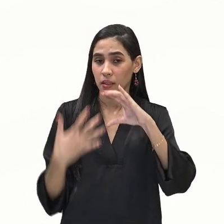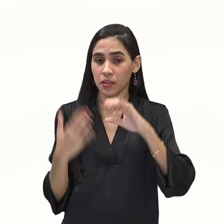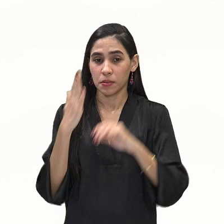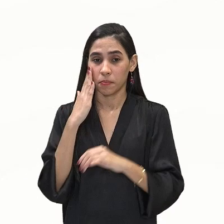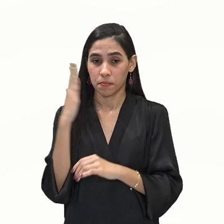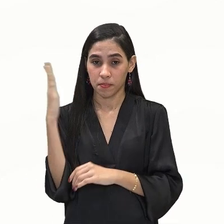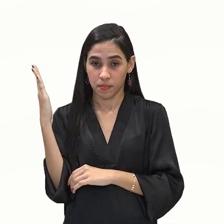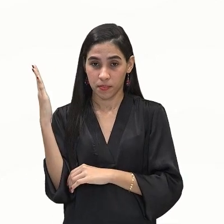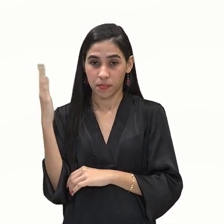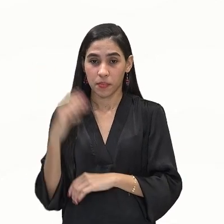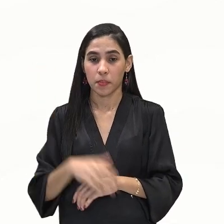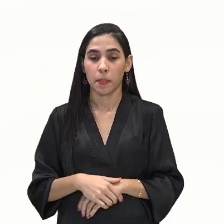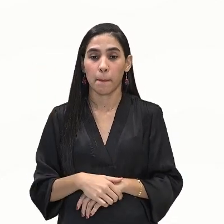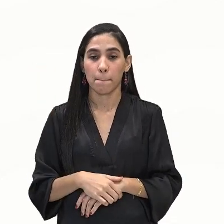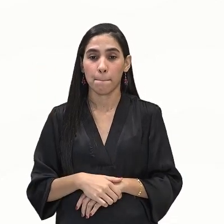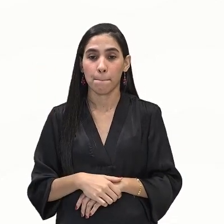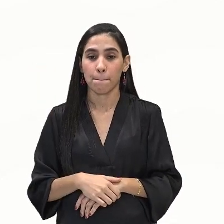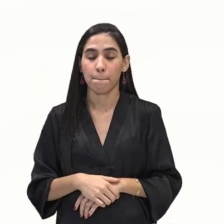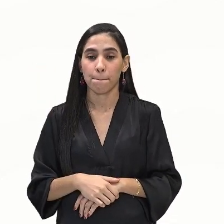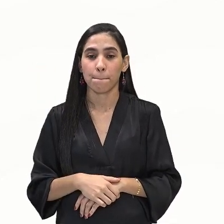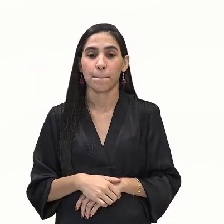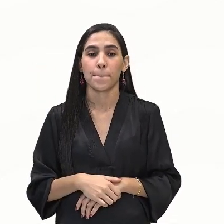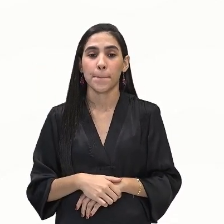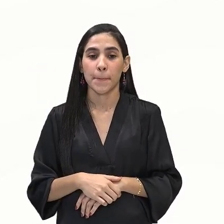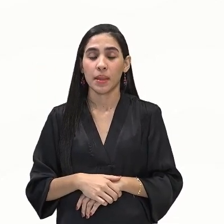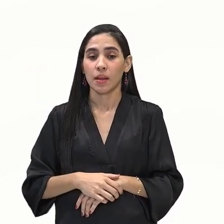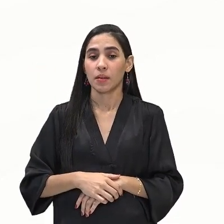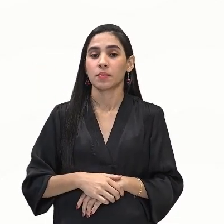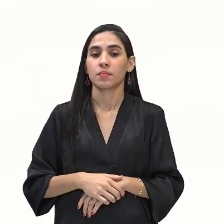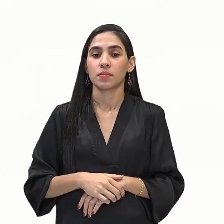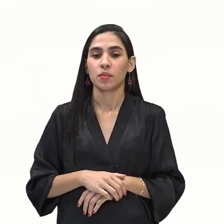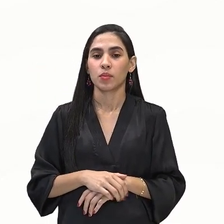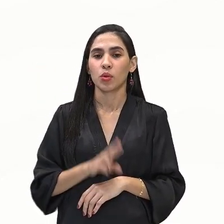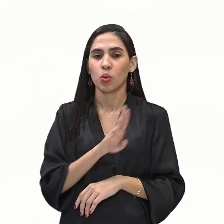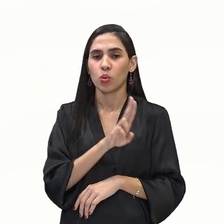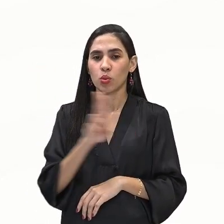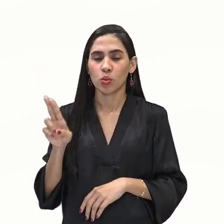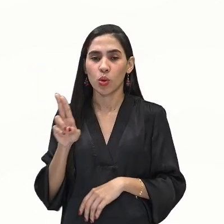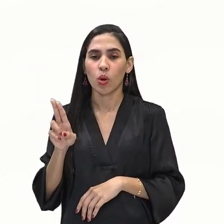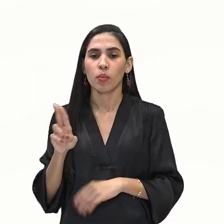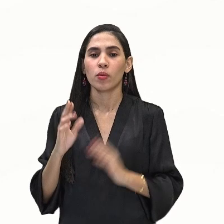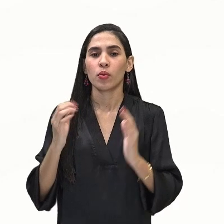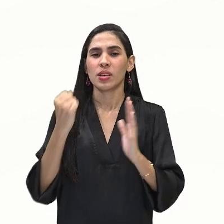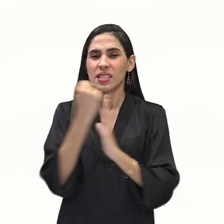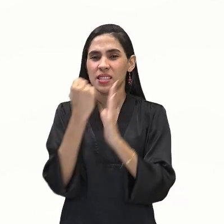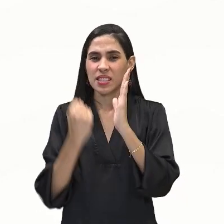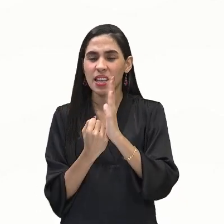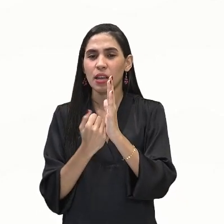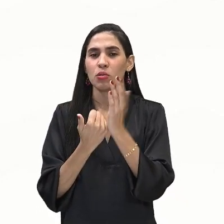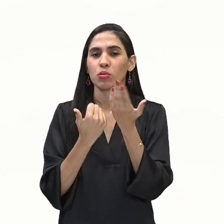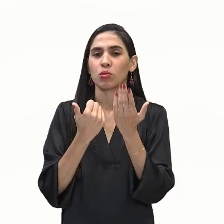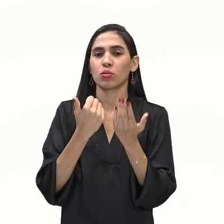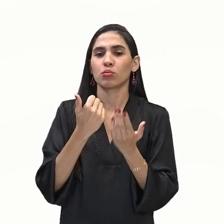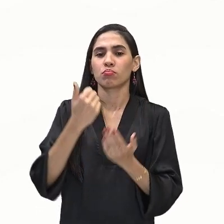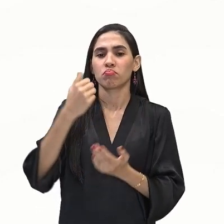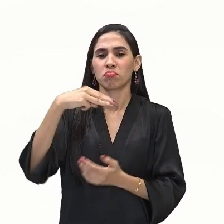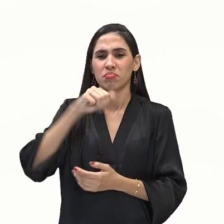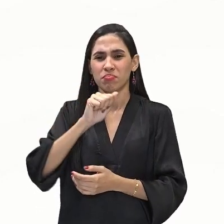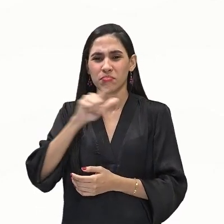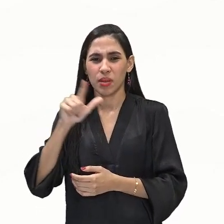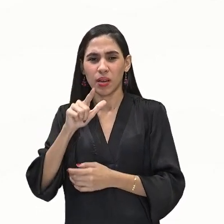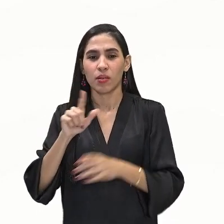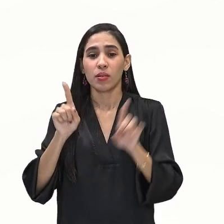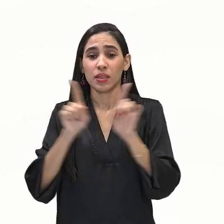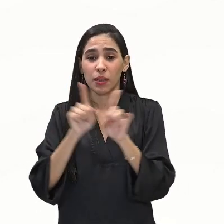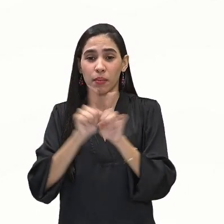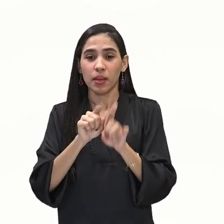então, a segunda geração romântica, ela é chamada de mal do século e também byroniana.